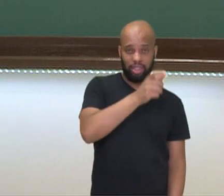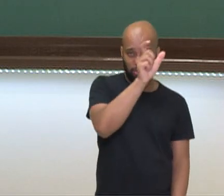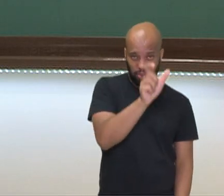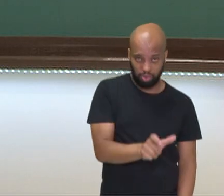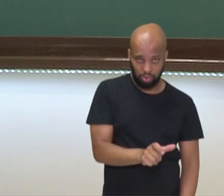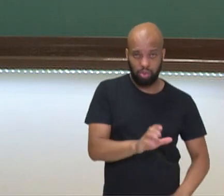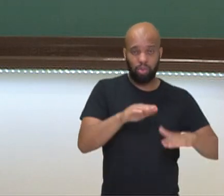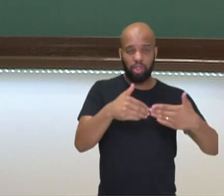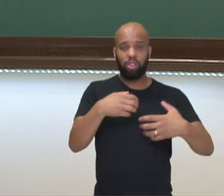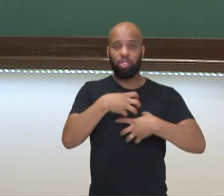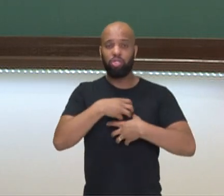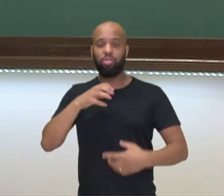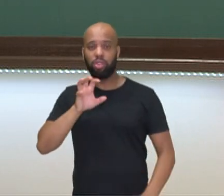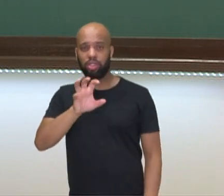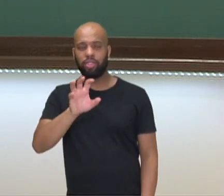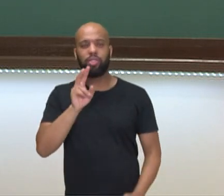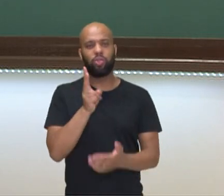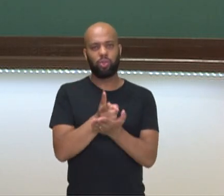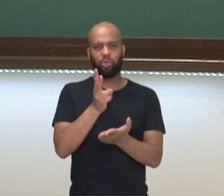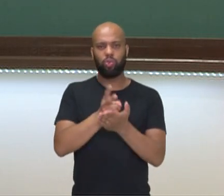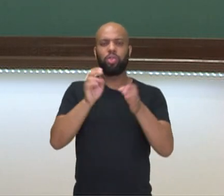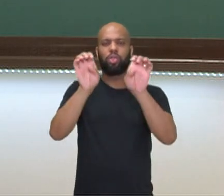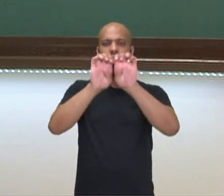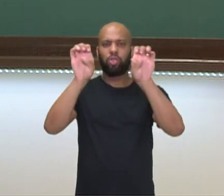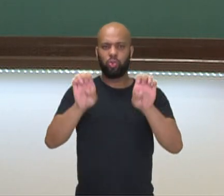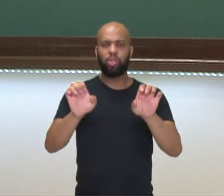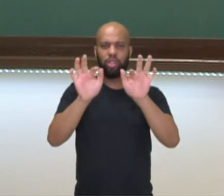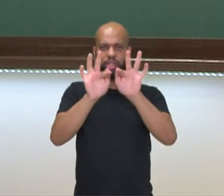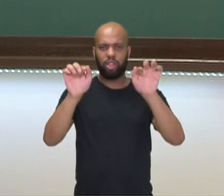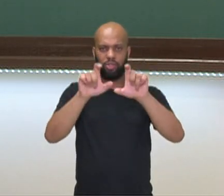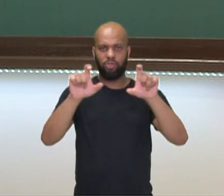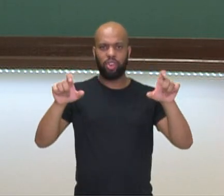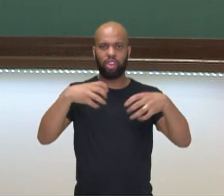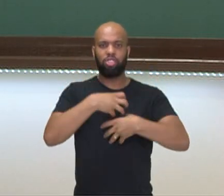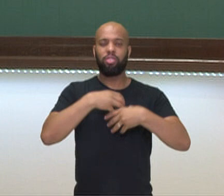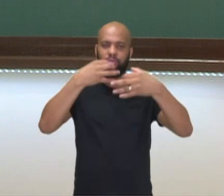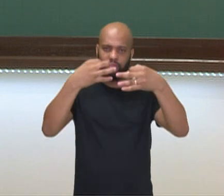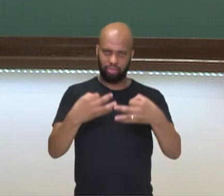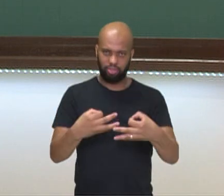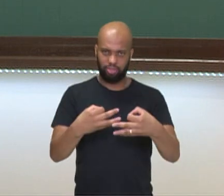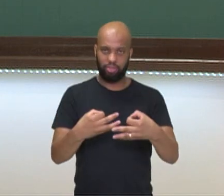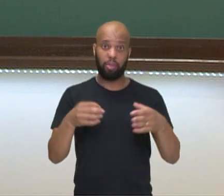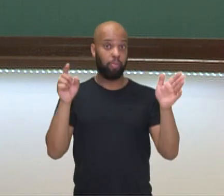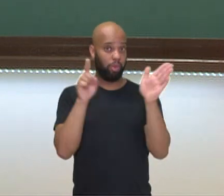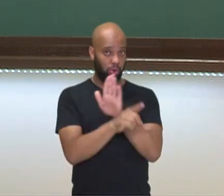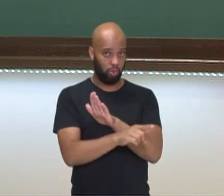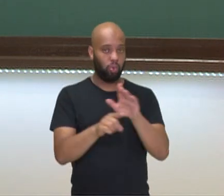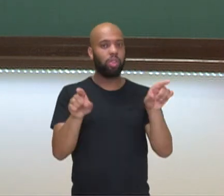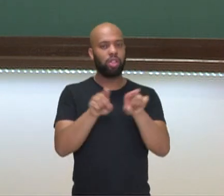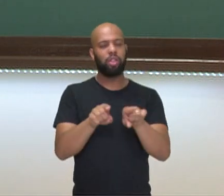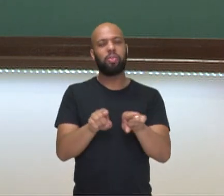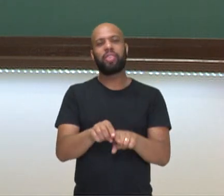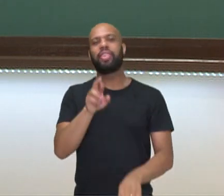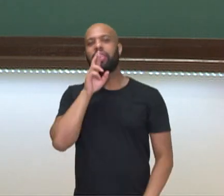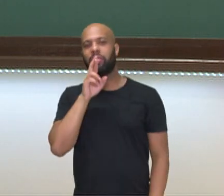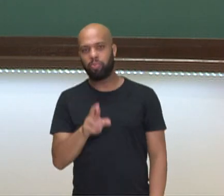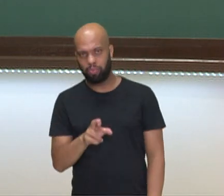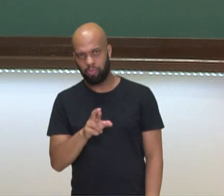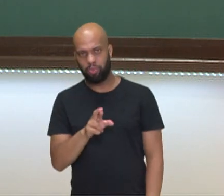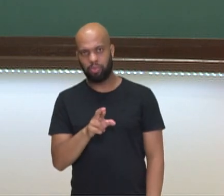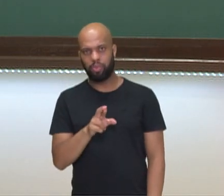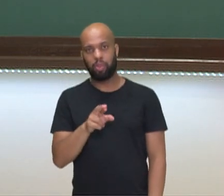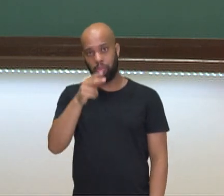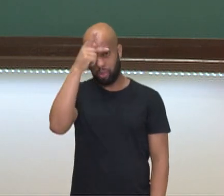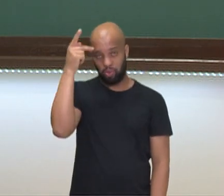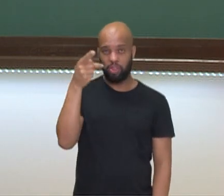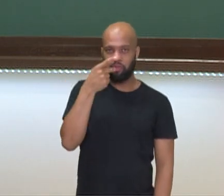para que nós possamos manter a estrutura da frase de forma correta, tanto para a pergunta quanto para a resposta do nosso